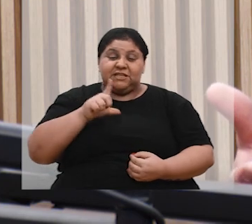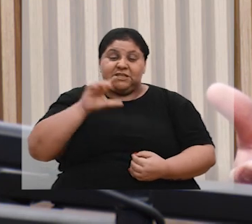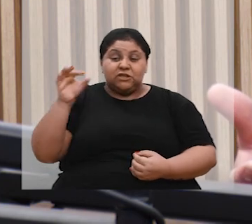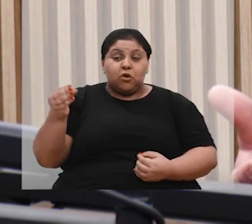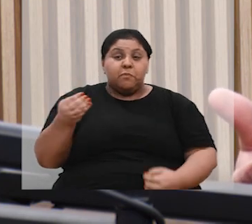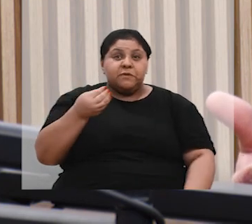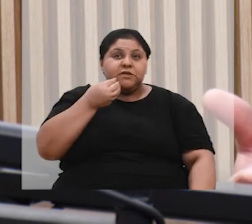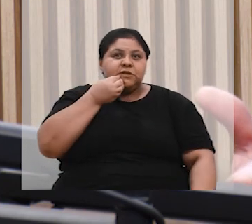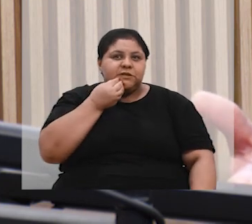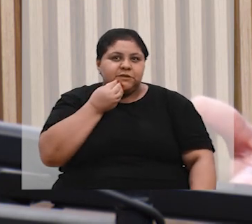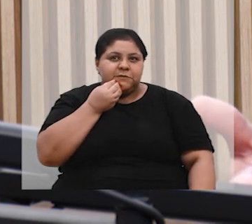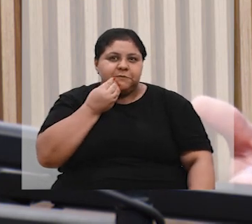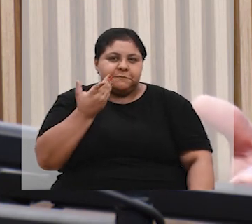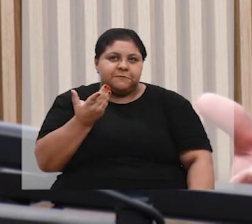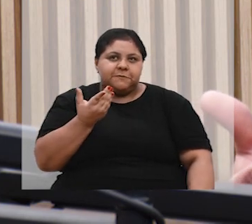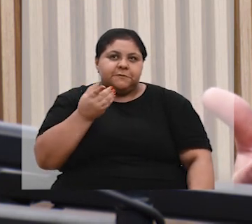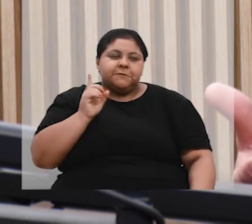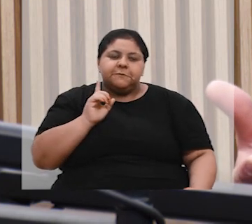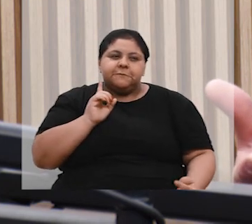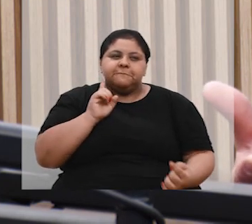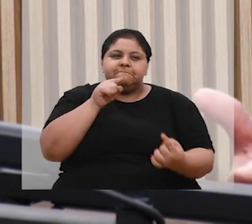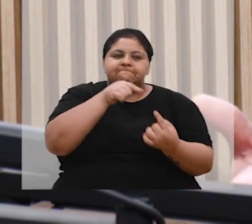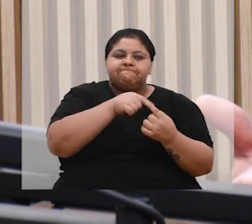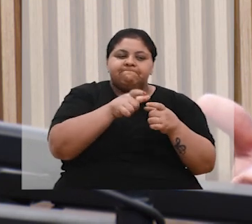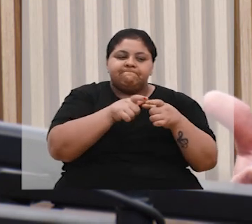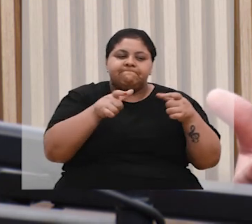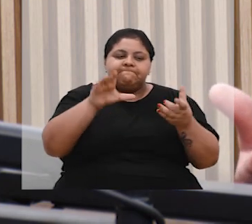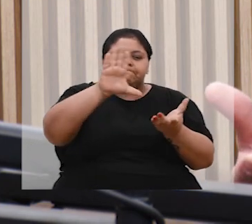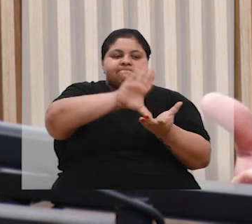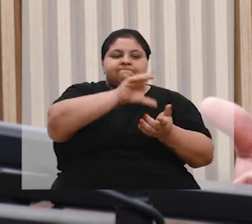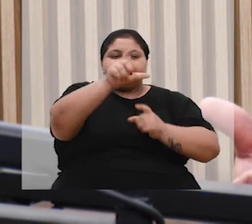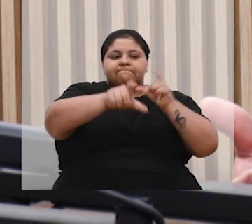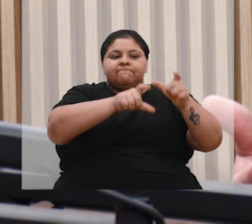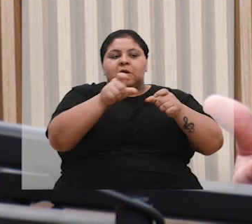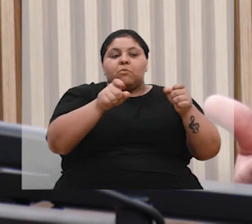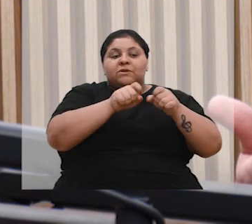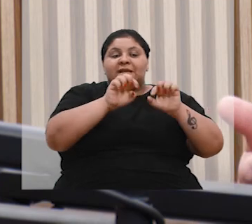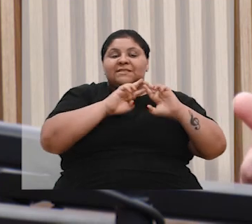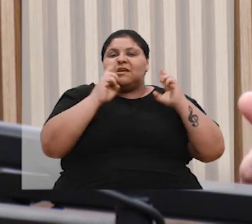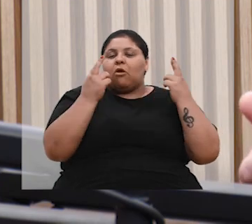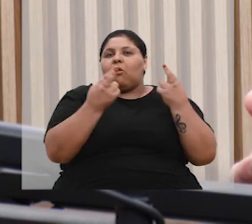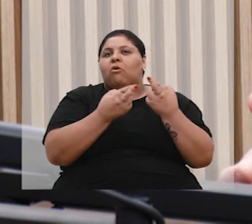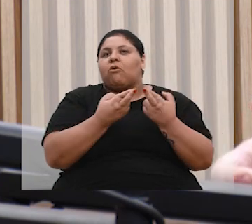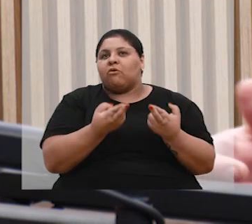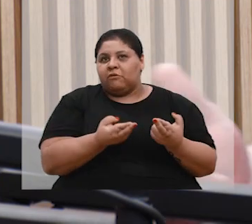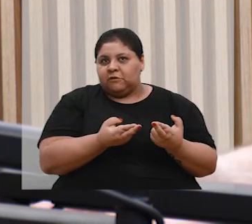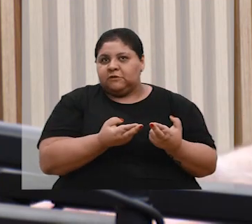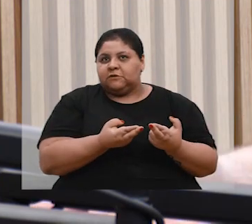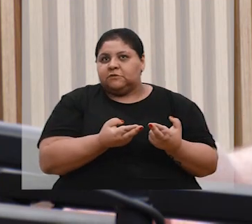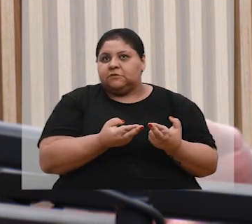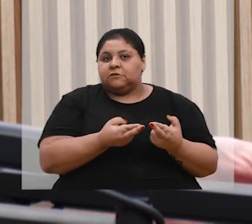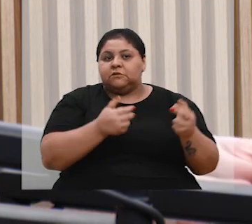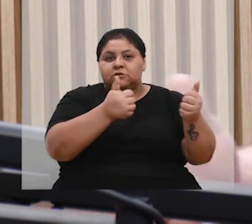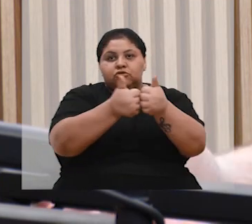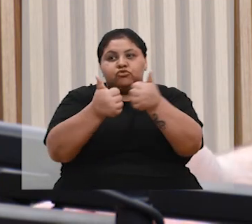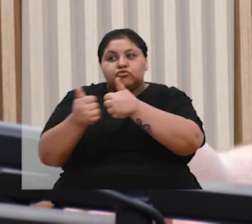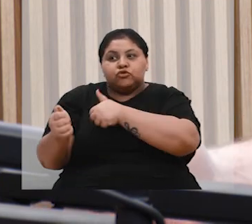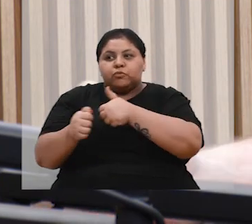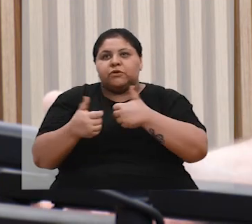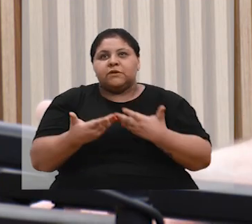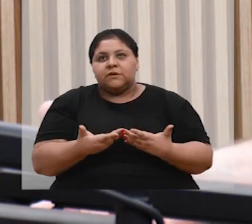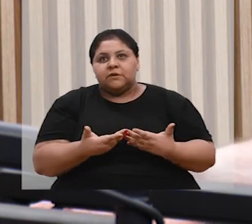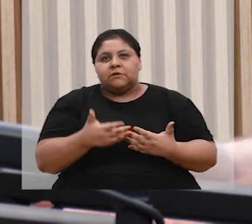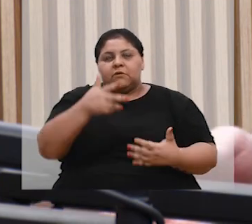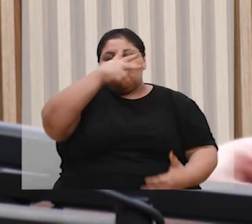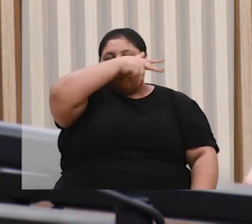essa intenção nele, que aquela praça fosse o grande espaço onde as pessoas pudessem se reunir e tivessem junto aos